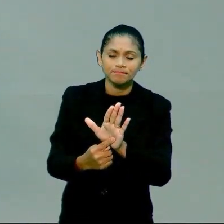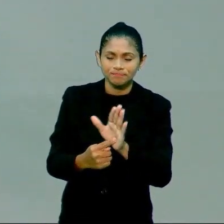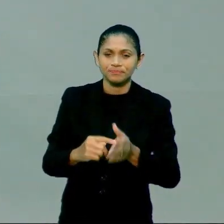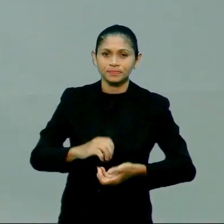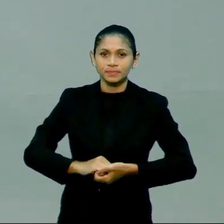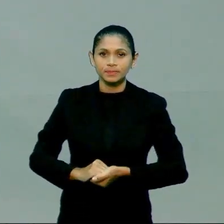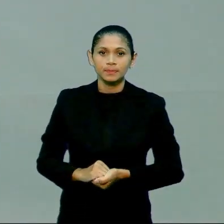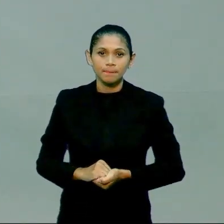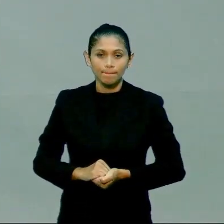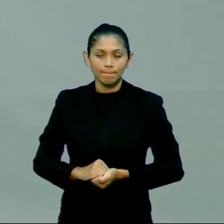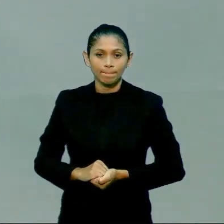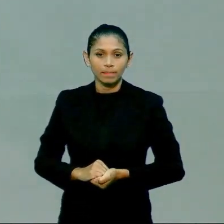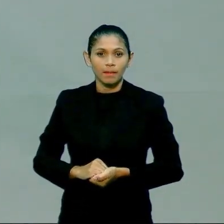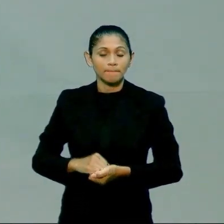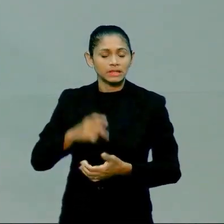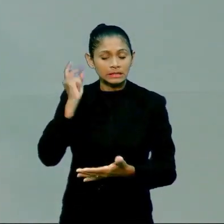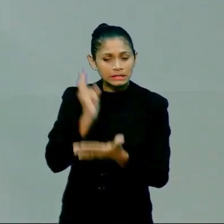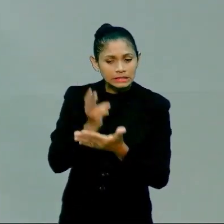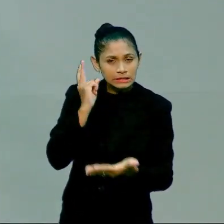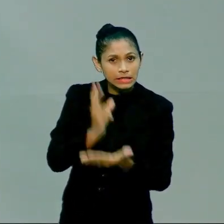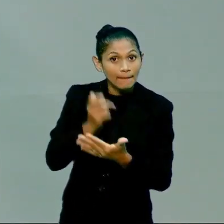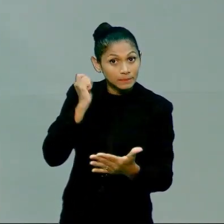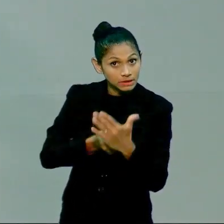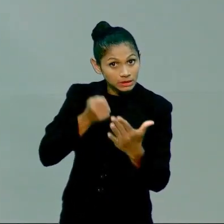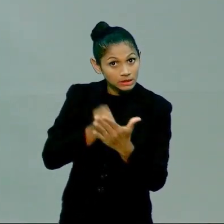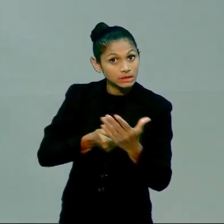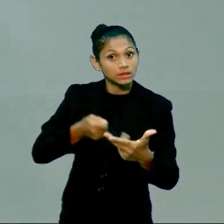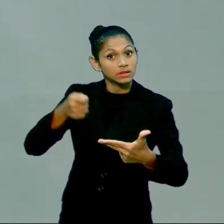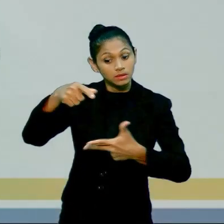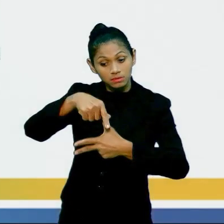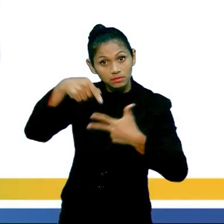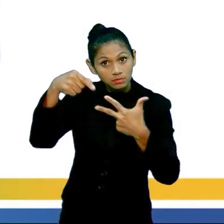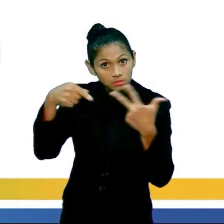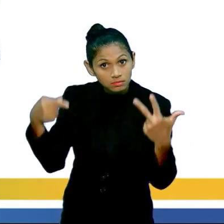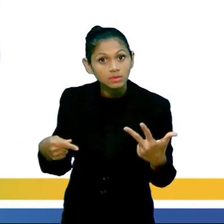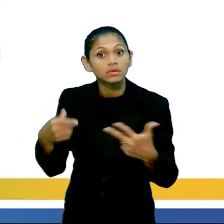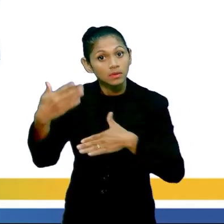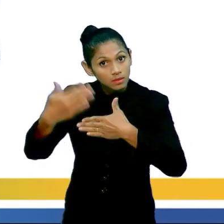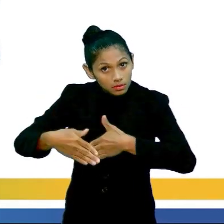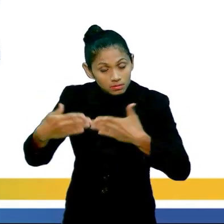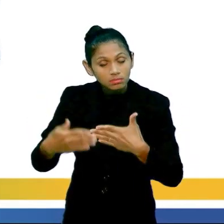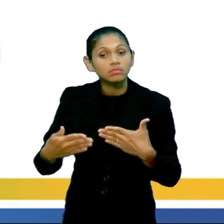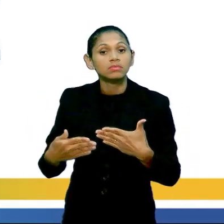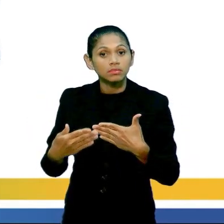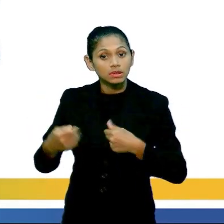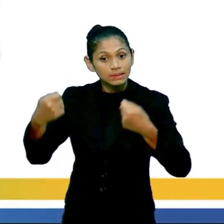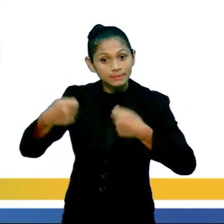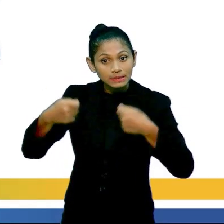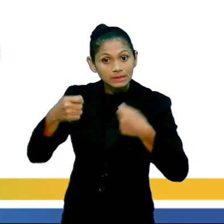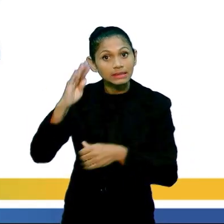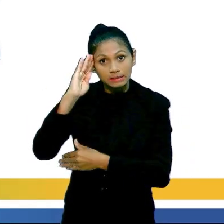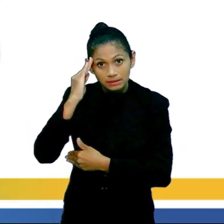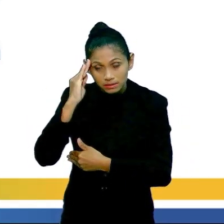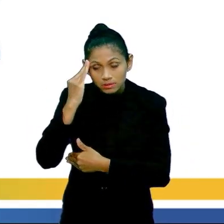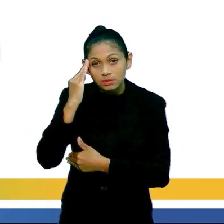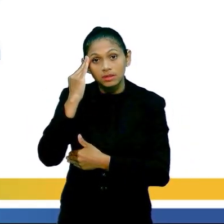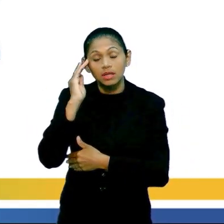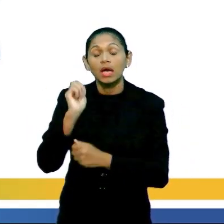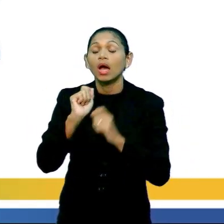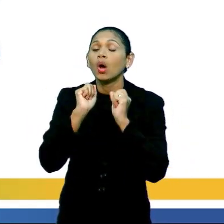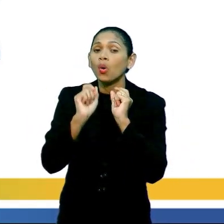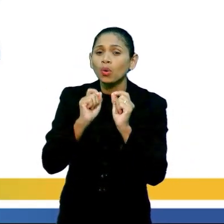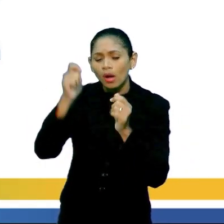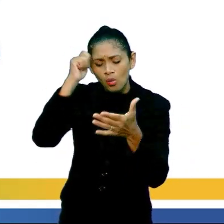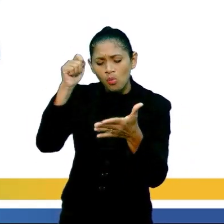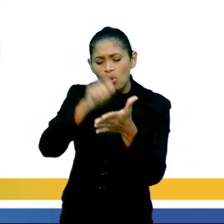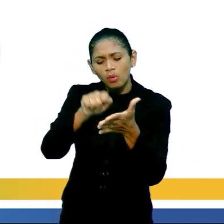vocês, mas que sempre ela é cobrada dentro do Enem, né? Então essa ideia de alguma coisa né? É